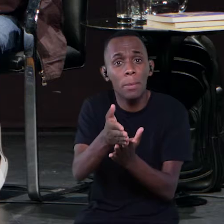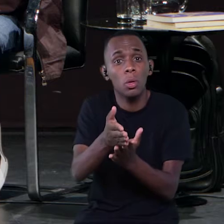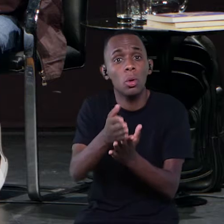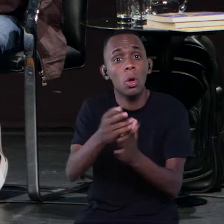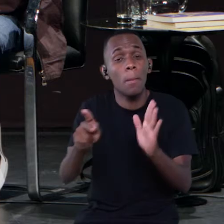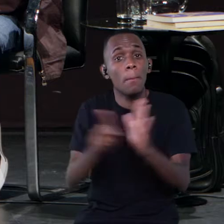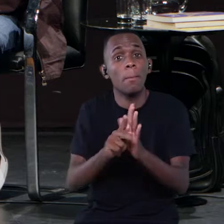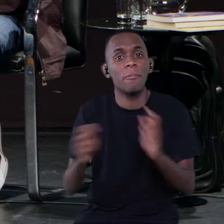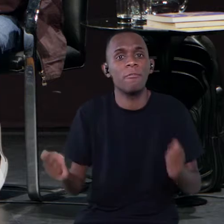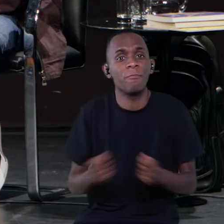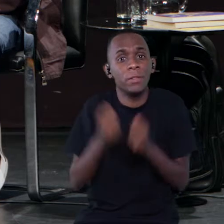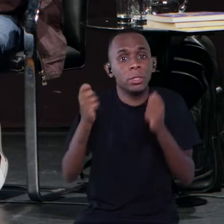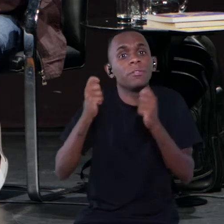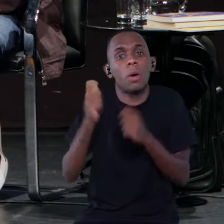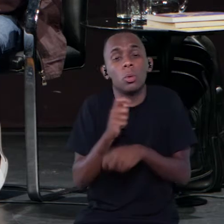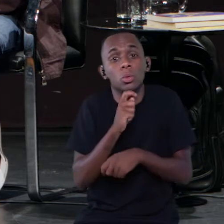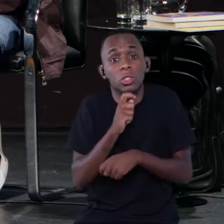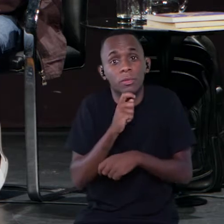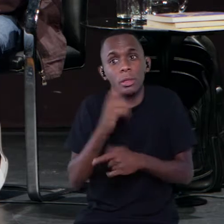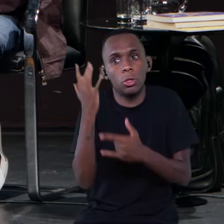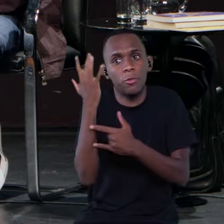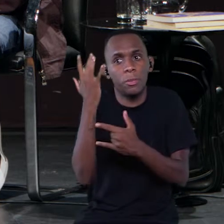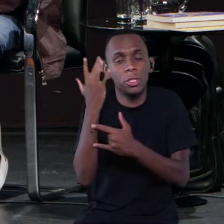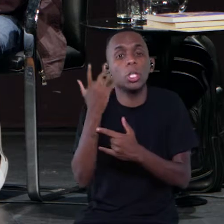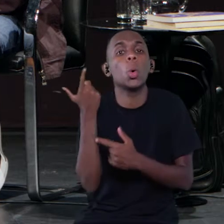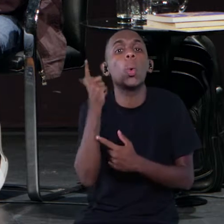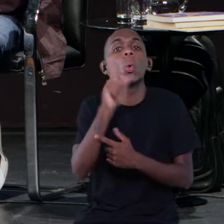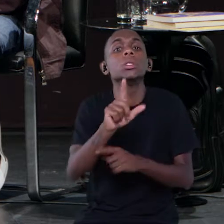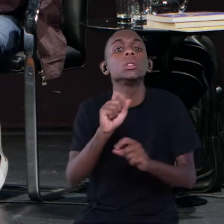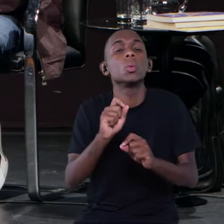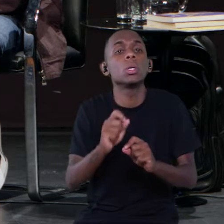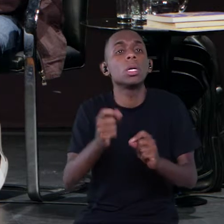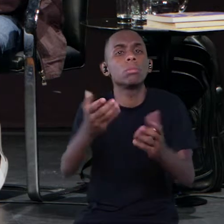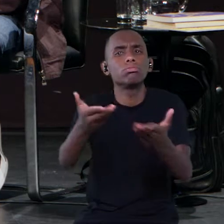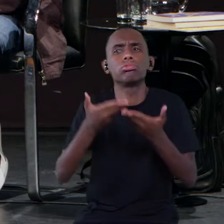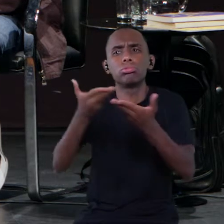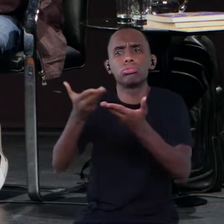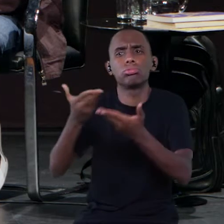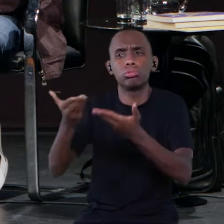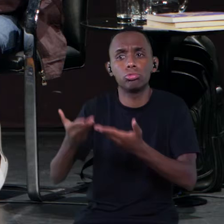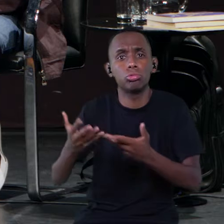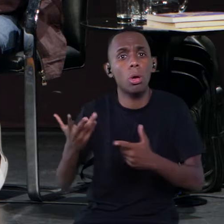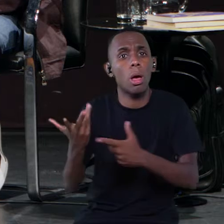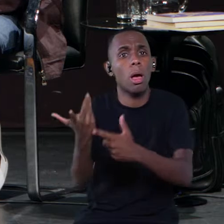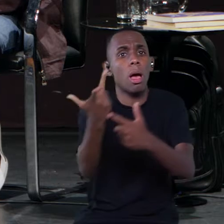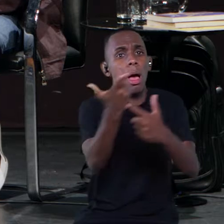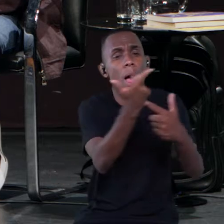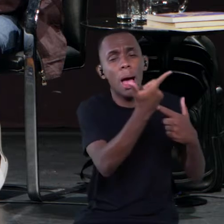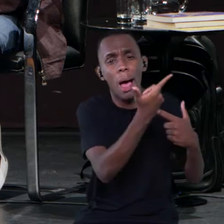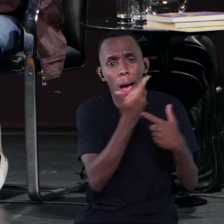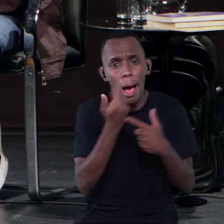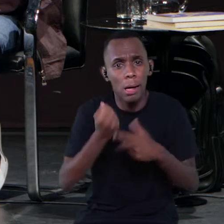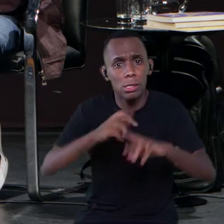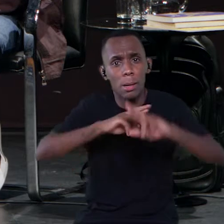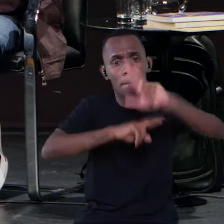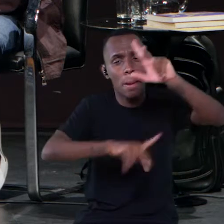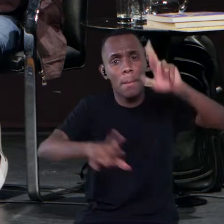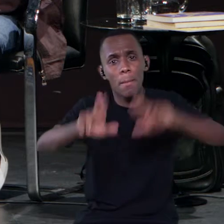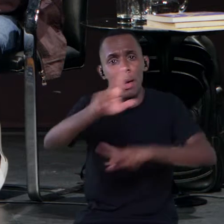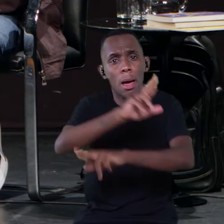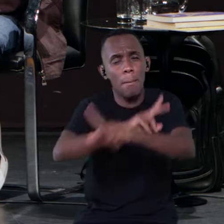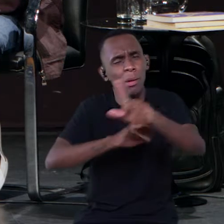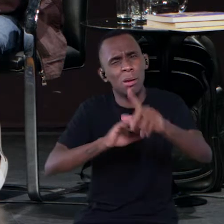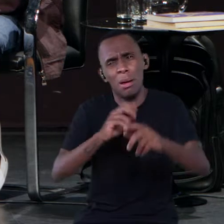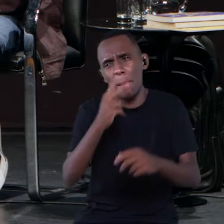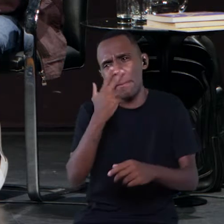também pelo Festival de Inverno da UFMG, que conseguia reunir todas as artes durante um tempo, só parado